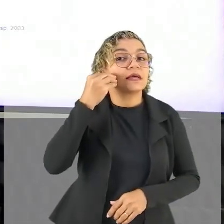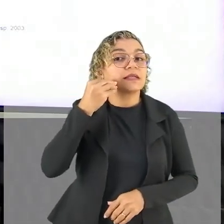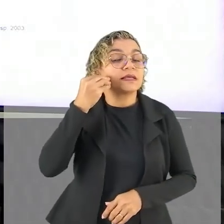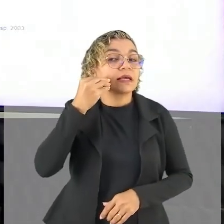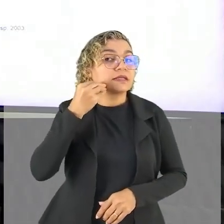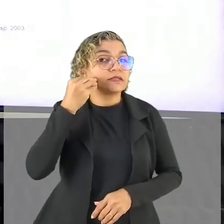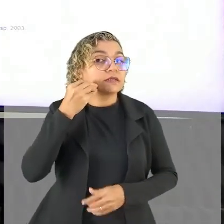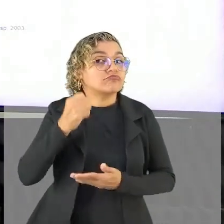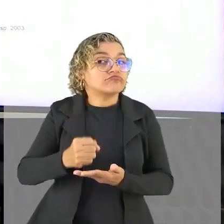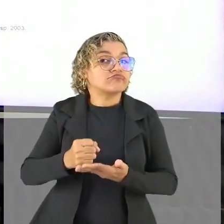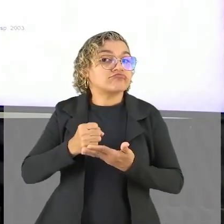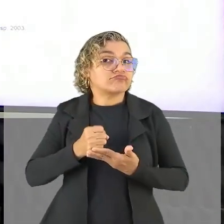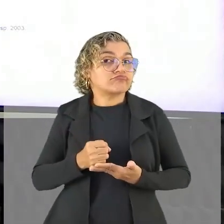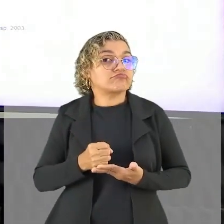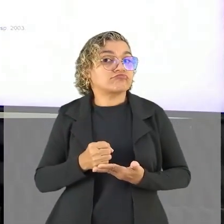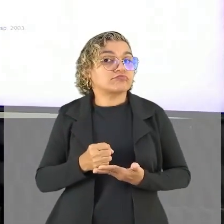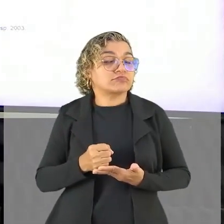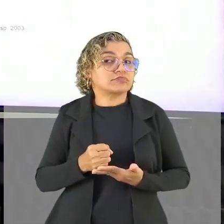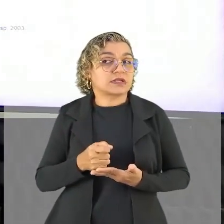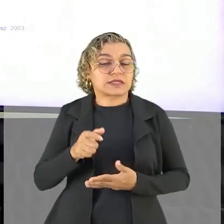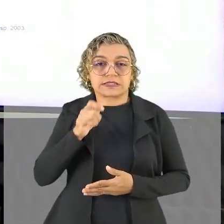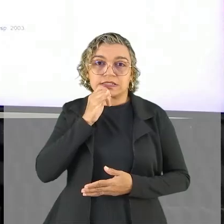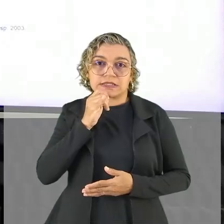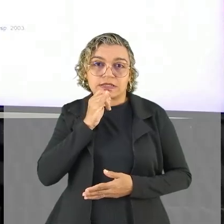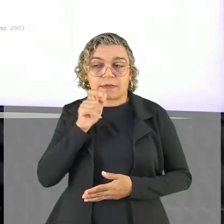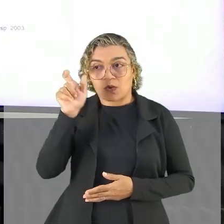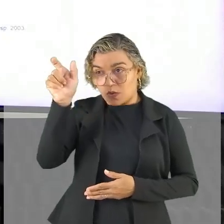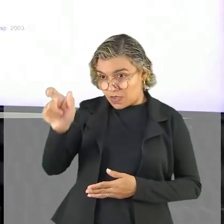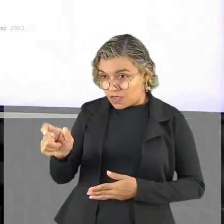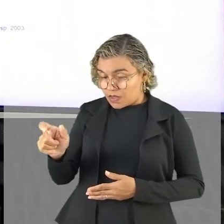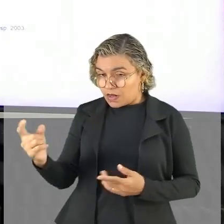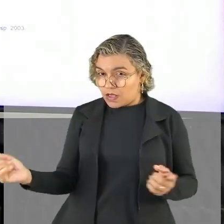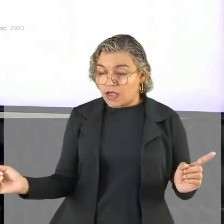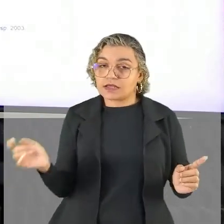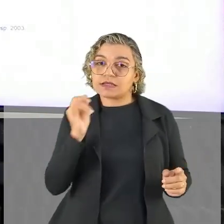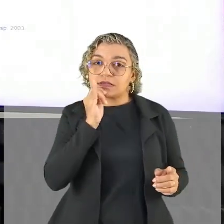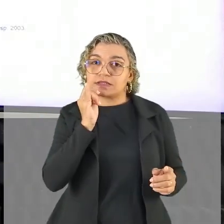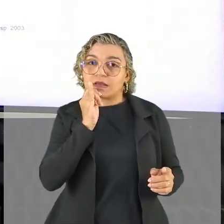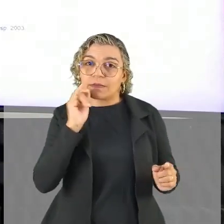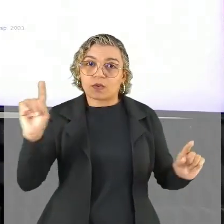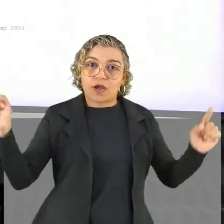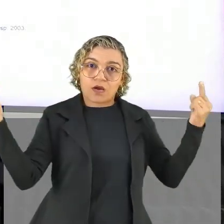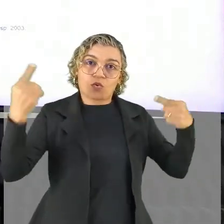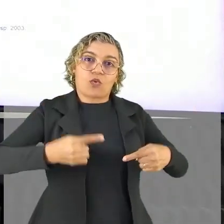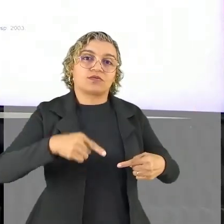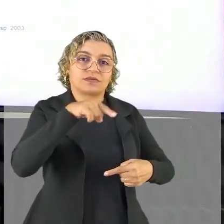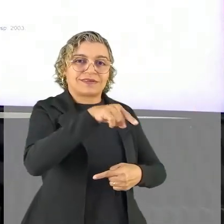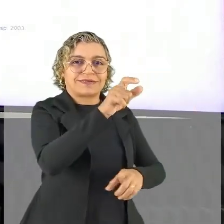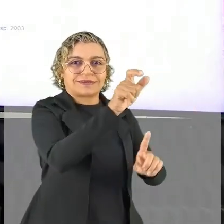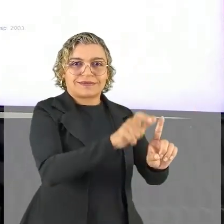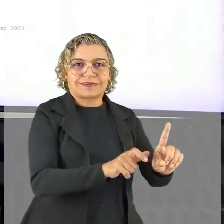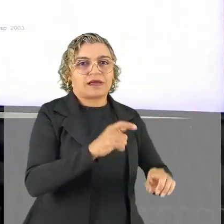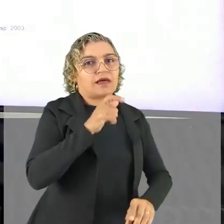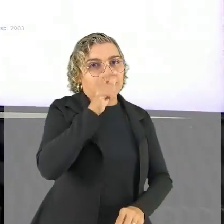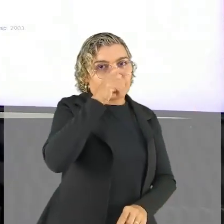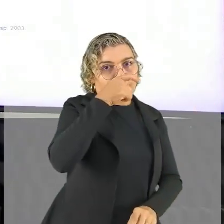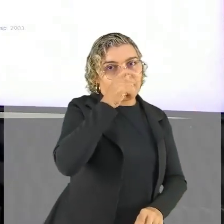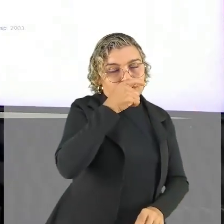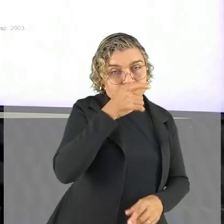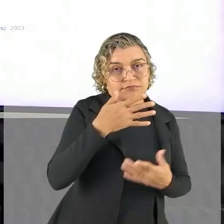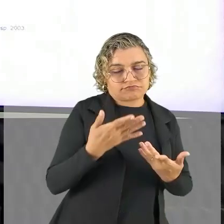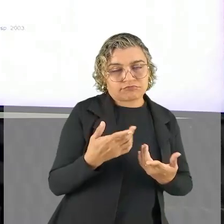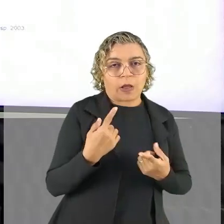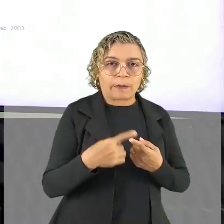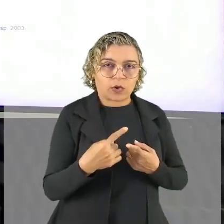seja, ele está indo contra o Descartes. O Descartes vai dizer, bom, a gente não precisa da experiência para começar o